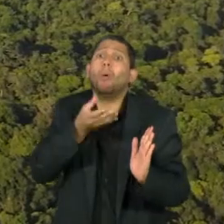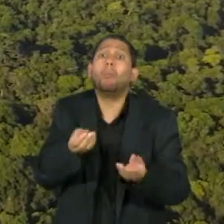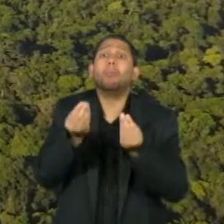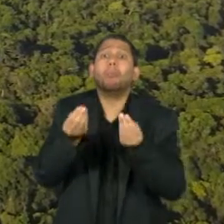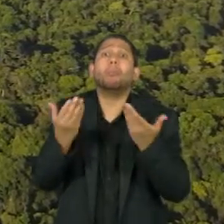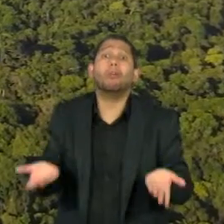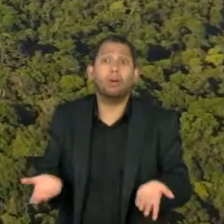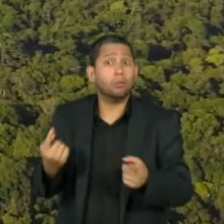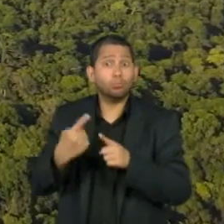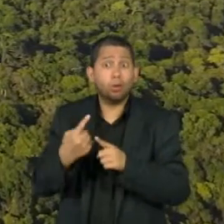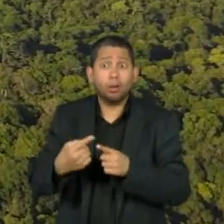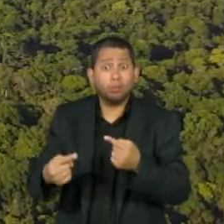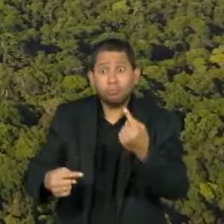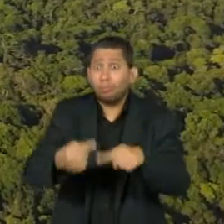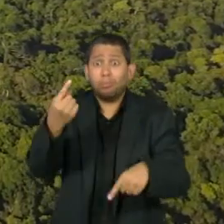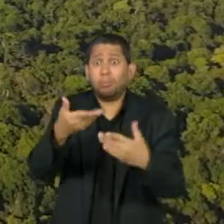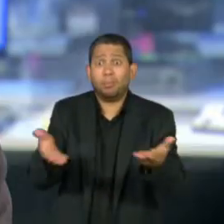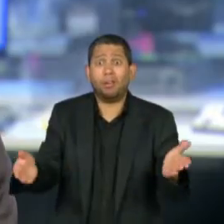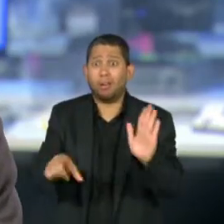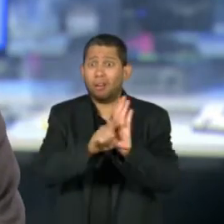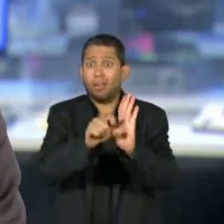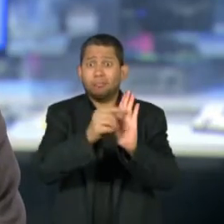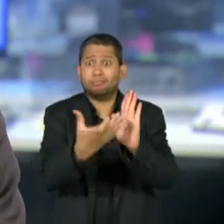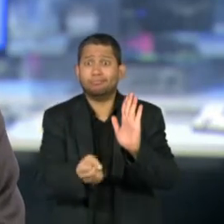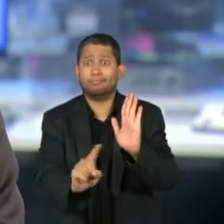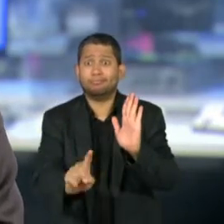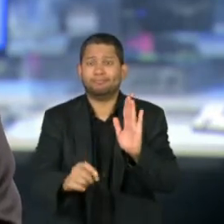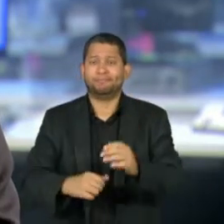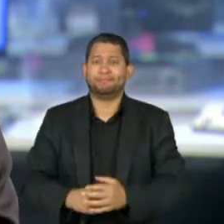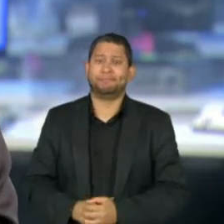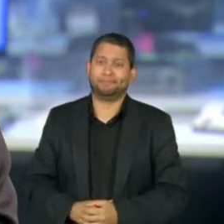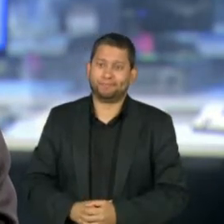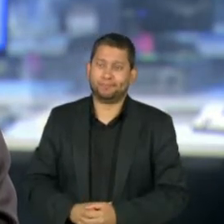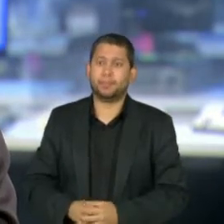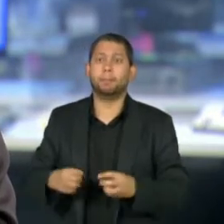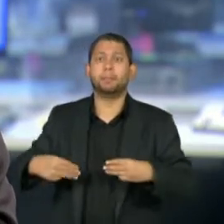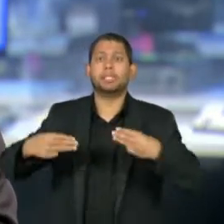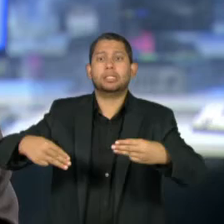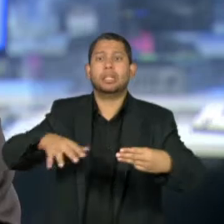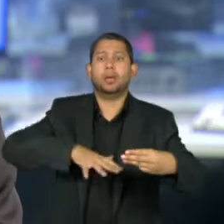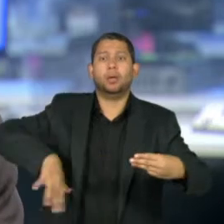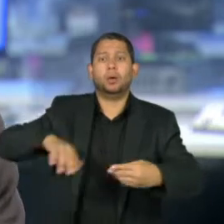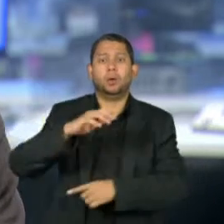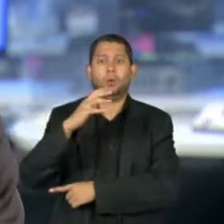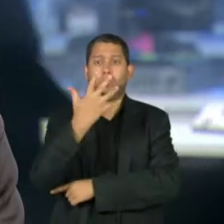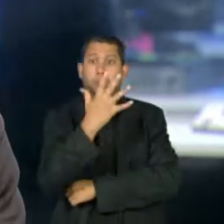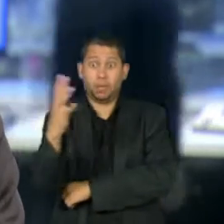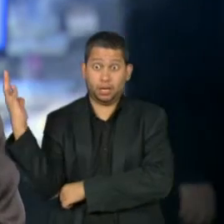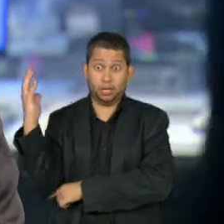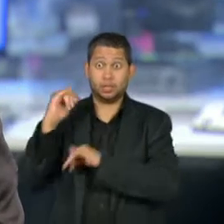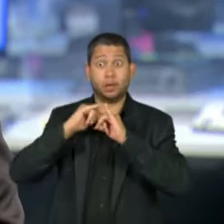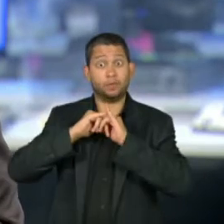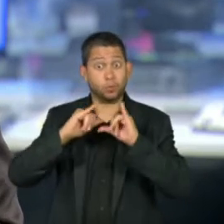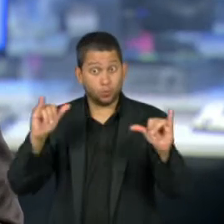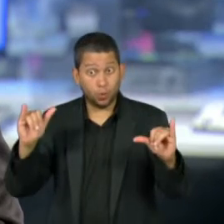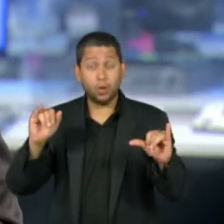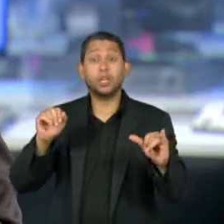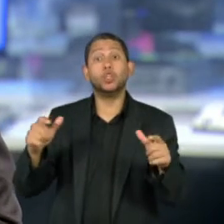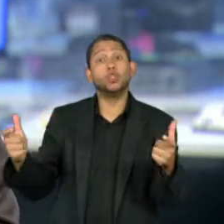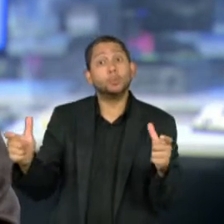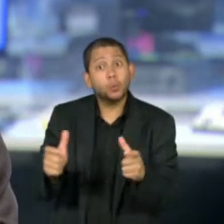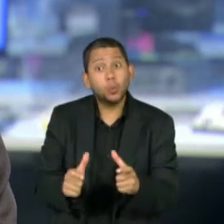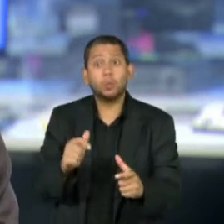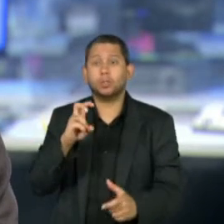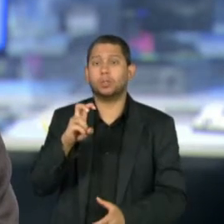são ilegais, é tudo ilegal. Em nota, o Ministério do Meio Ambiente informou que houve uma redução de